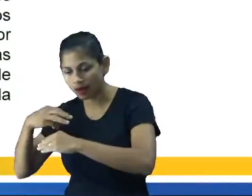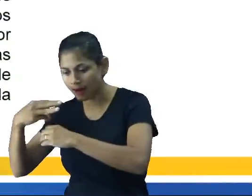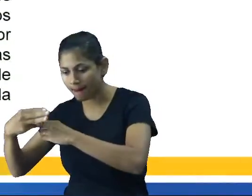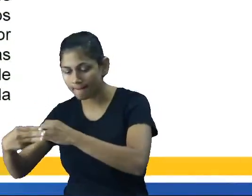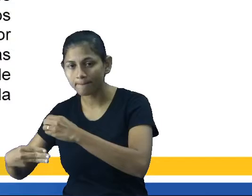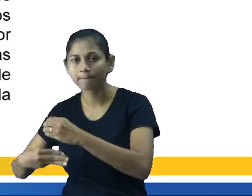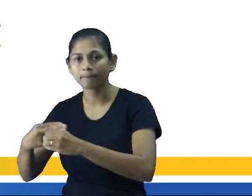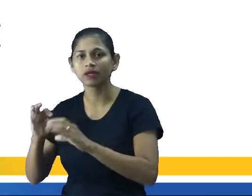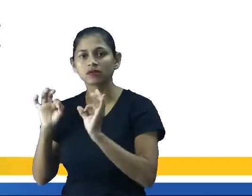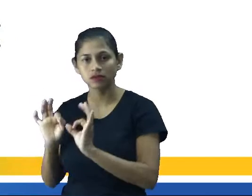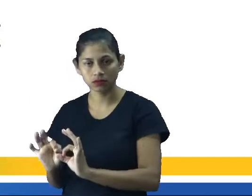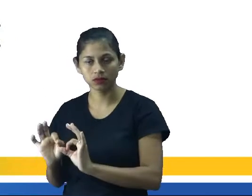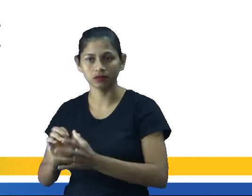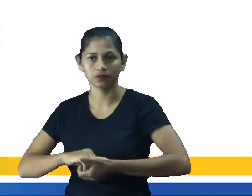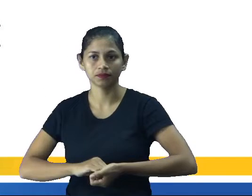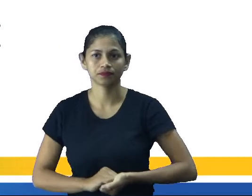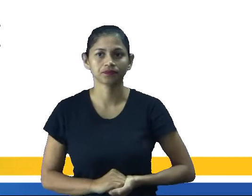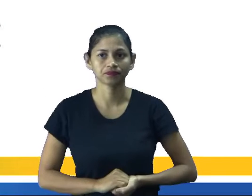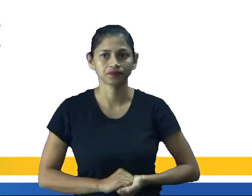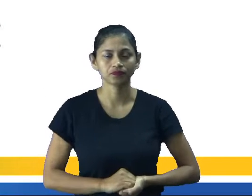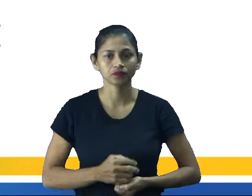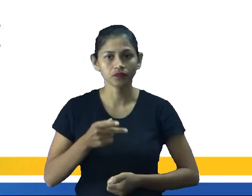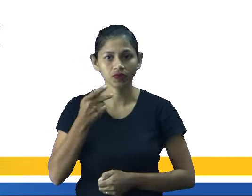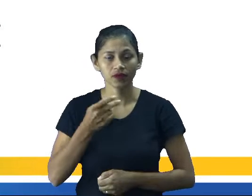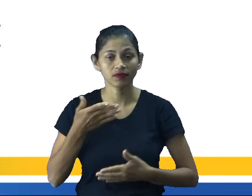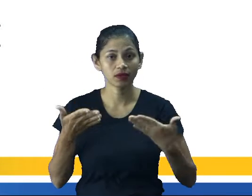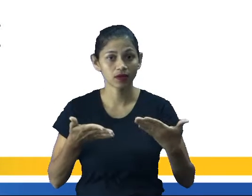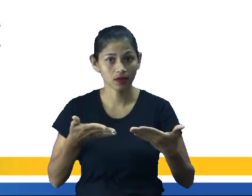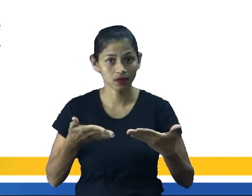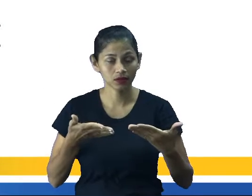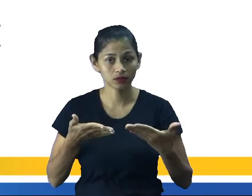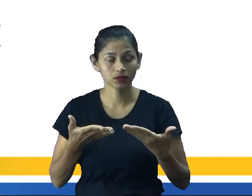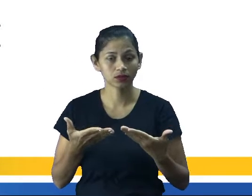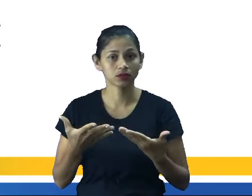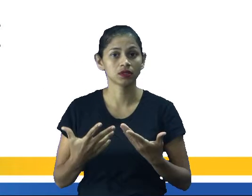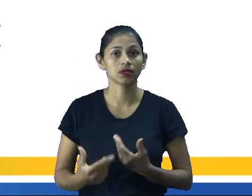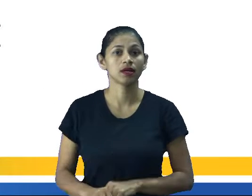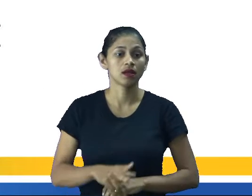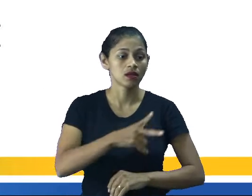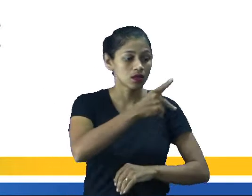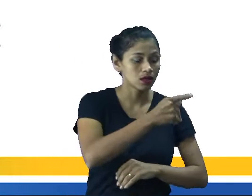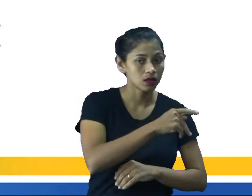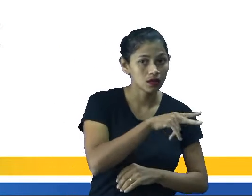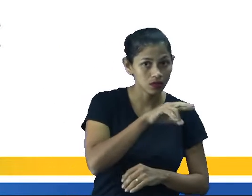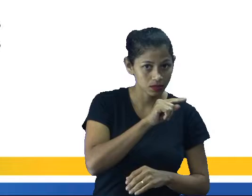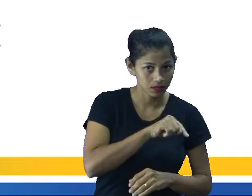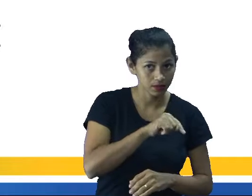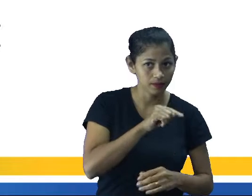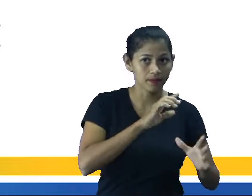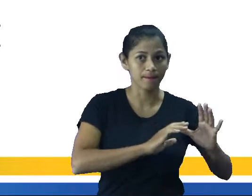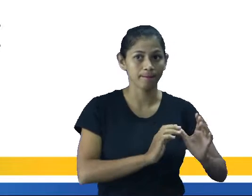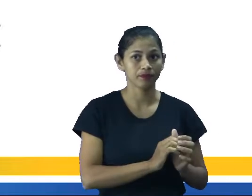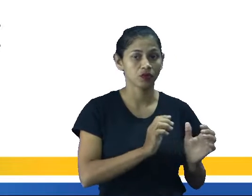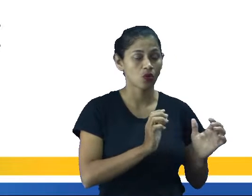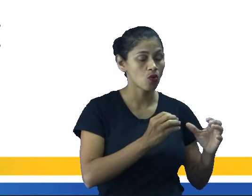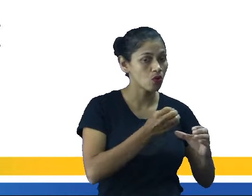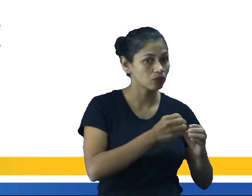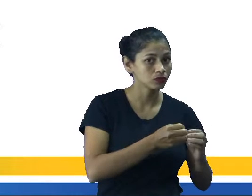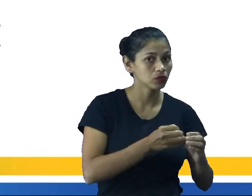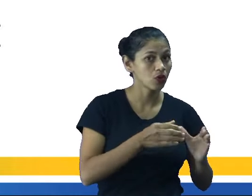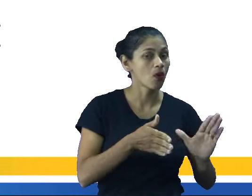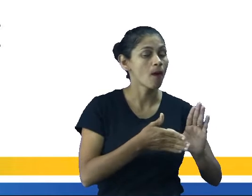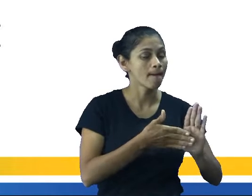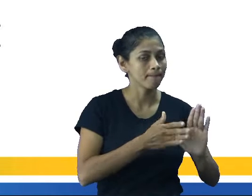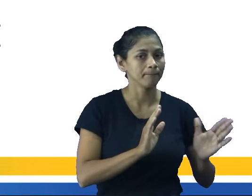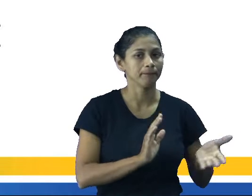da carioteca. Vamos falar agora das células procariontes, vamos entender o seu funcionamento e quais são os